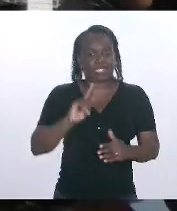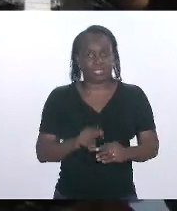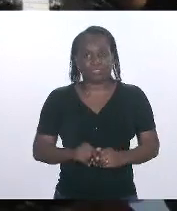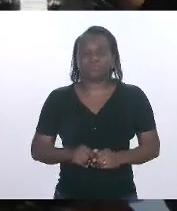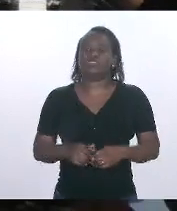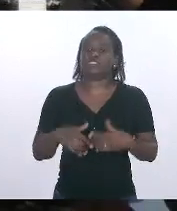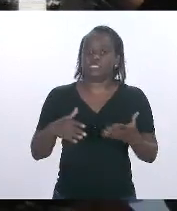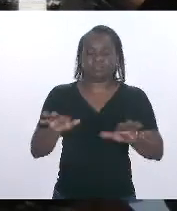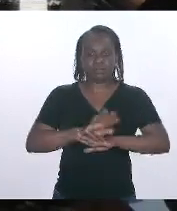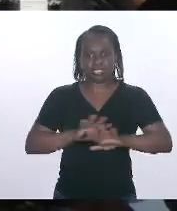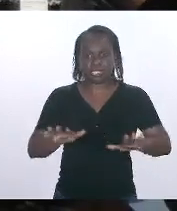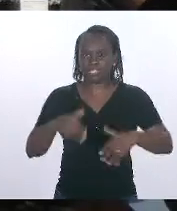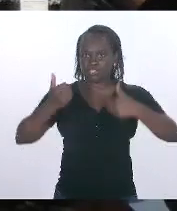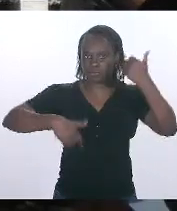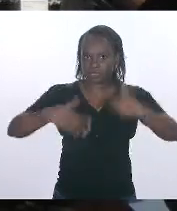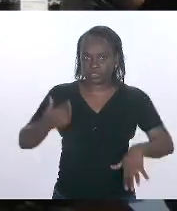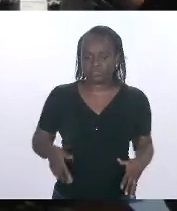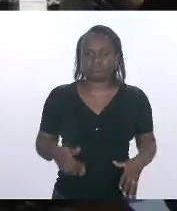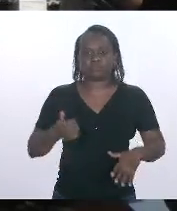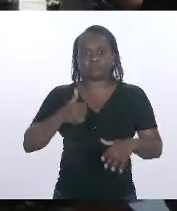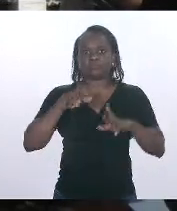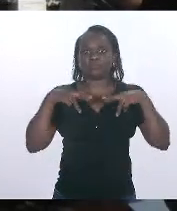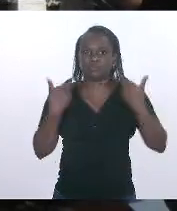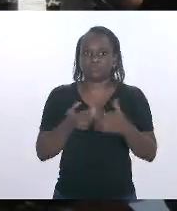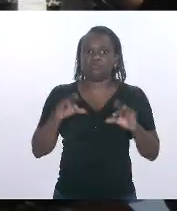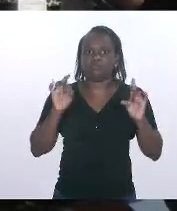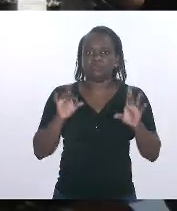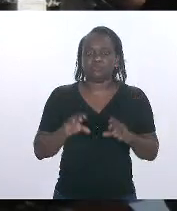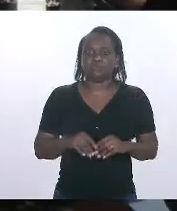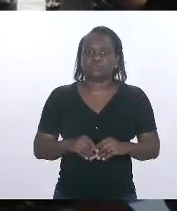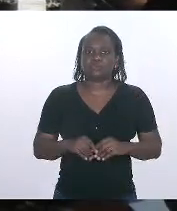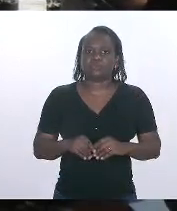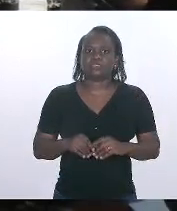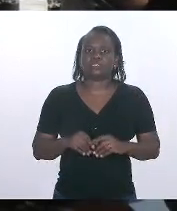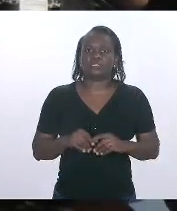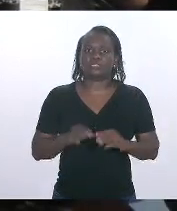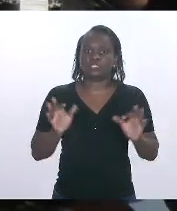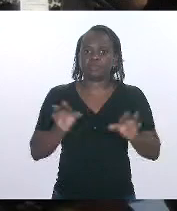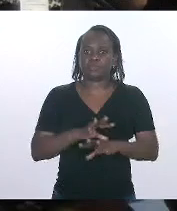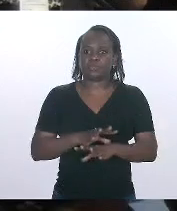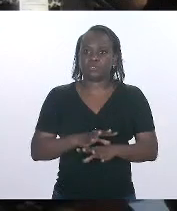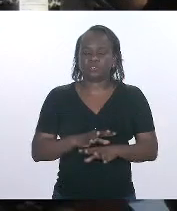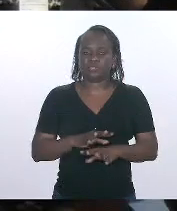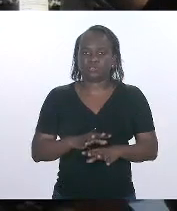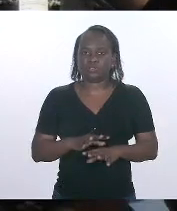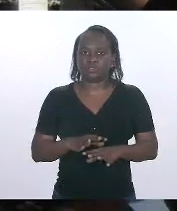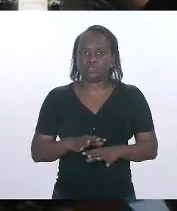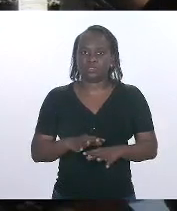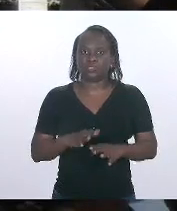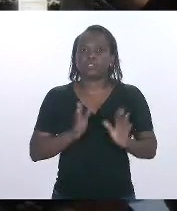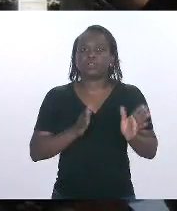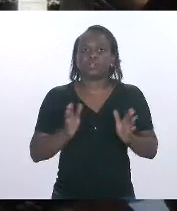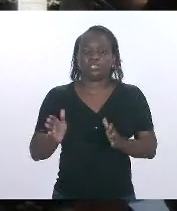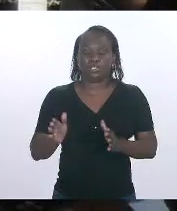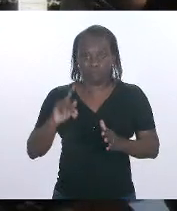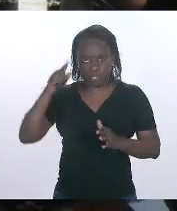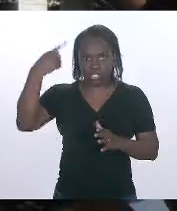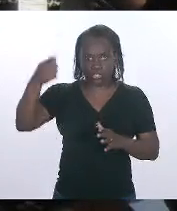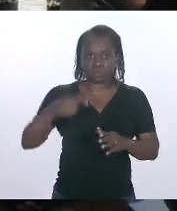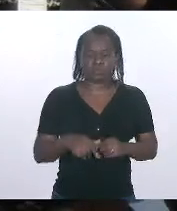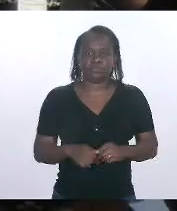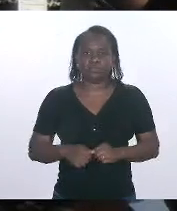Nada mais a tratar na ordem, na primeira sessão extraordinária do dia. Mesmo está encerrada. Questão de ordem no